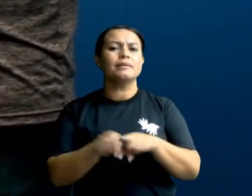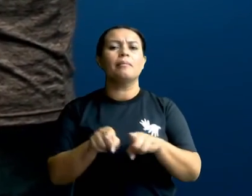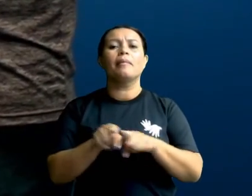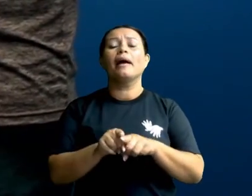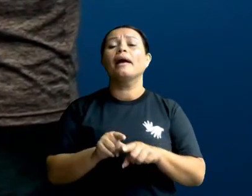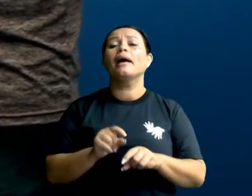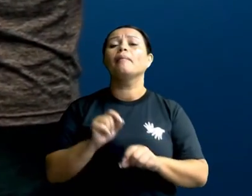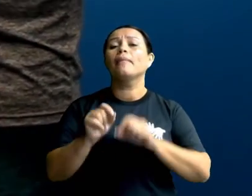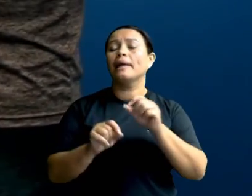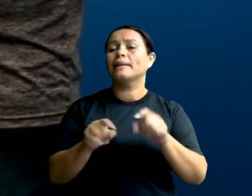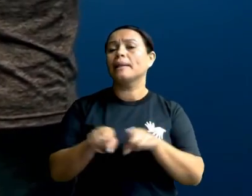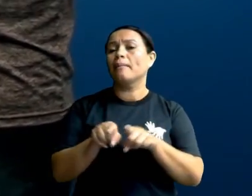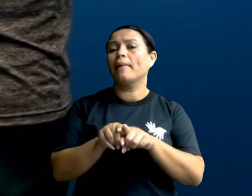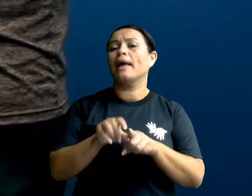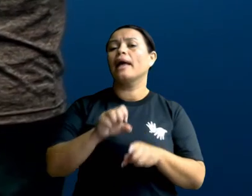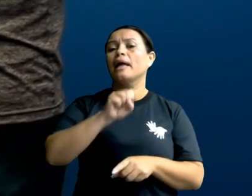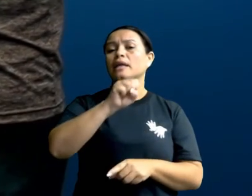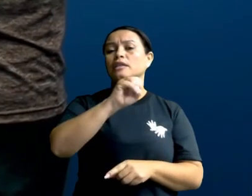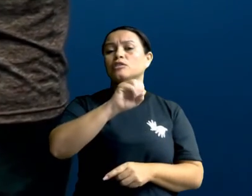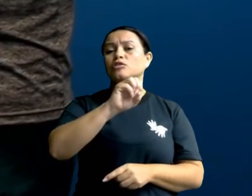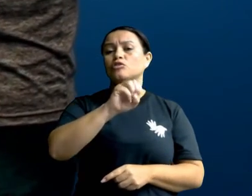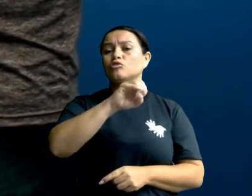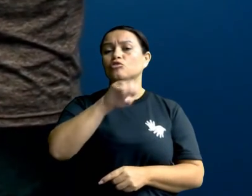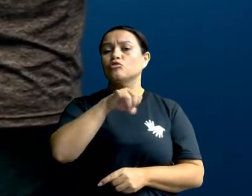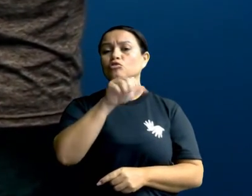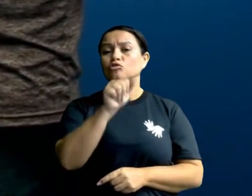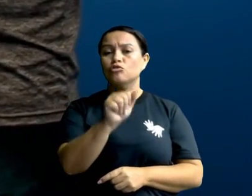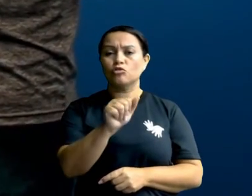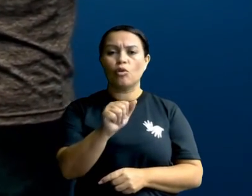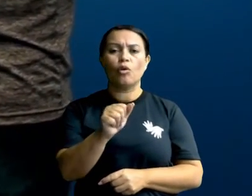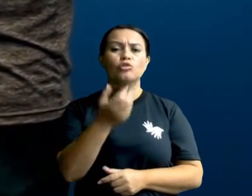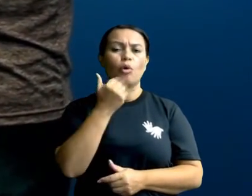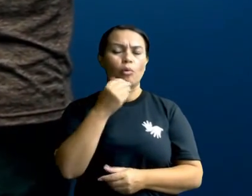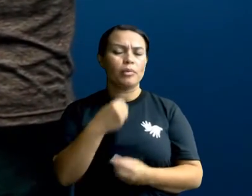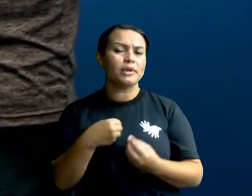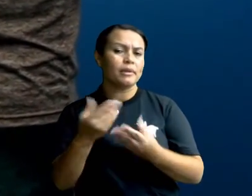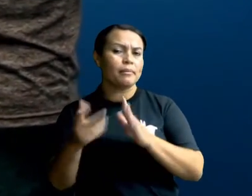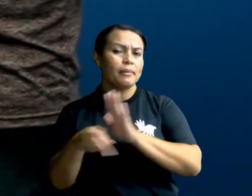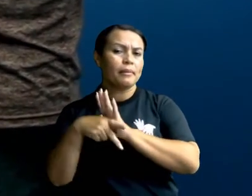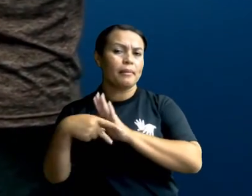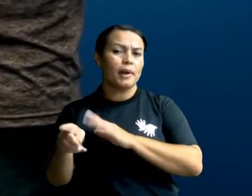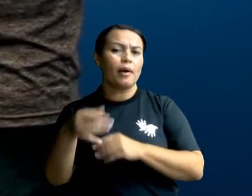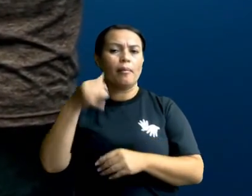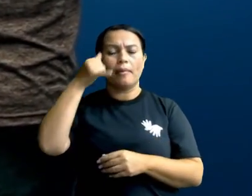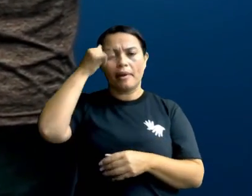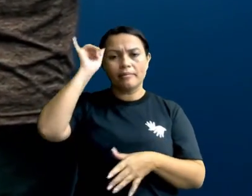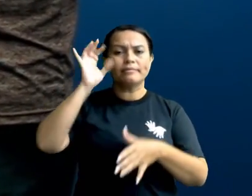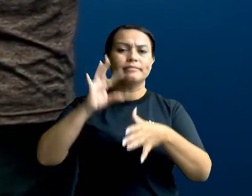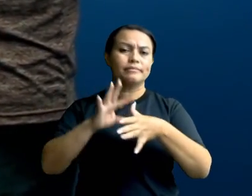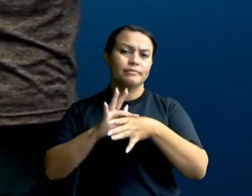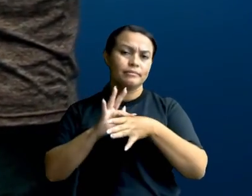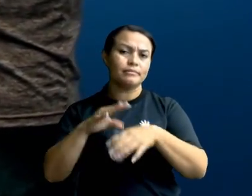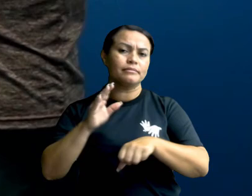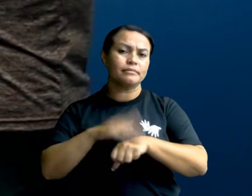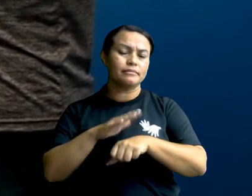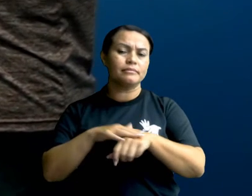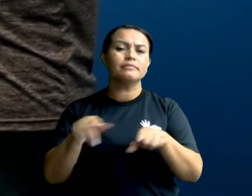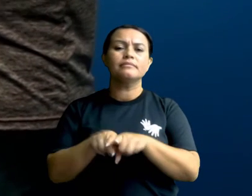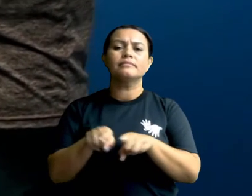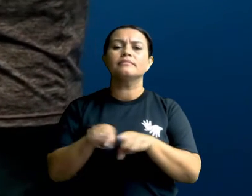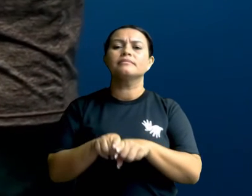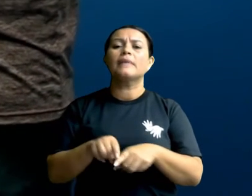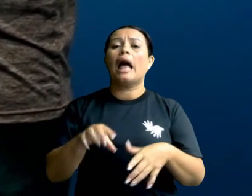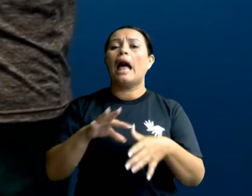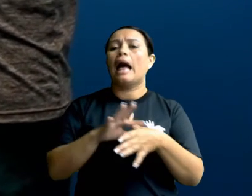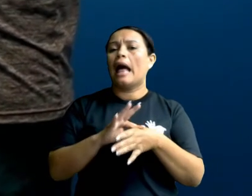também soja, né, para a ração de gado, para a produção de carne, produtos, né, a